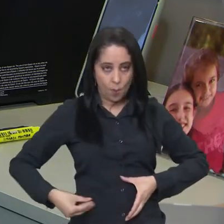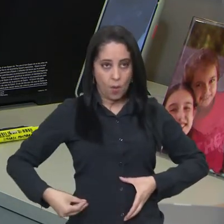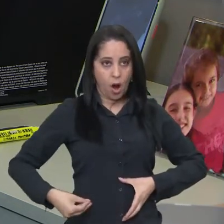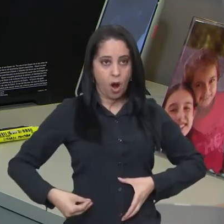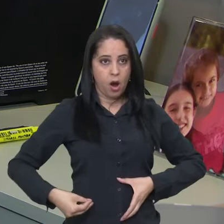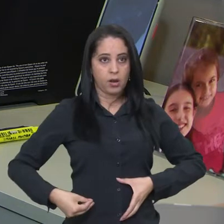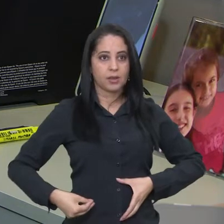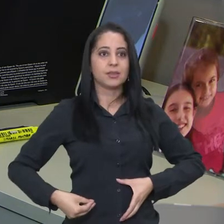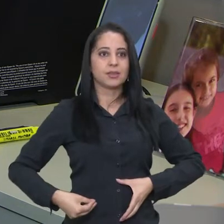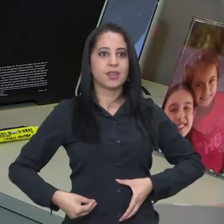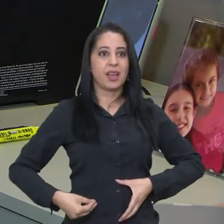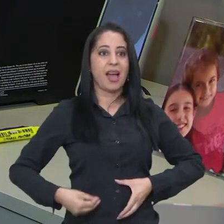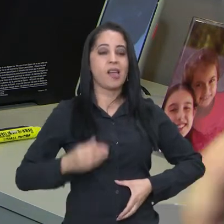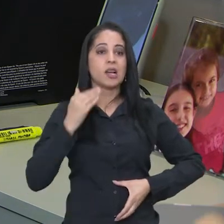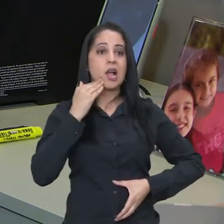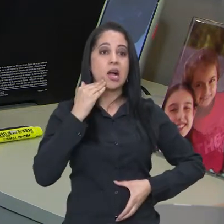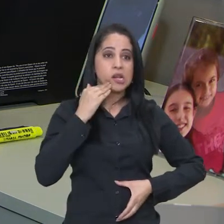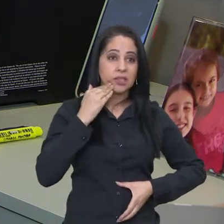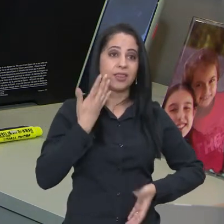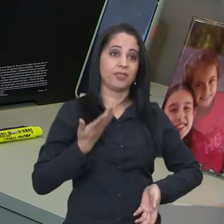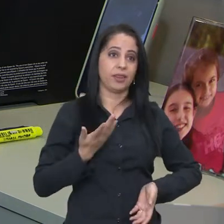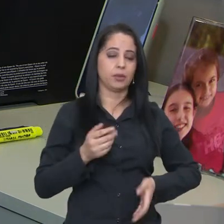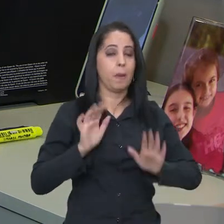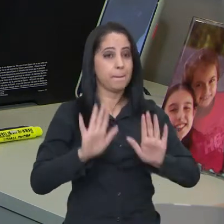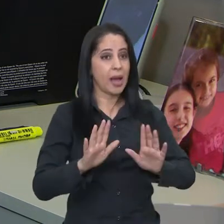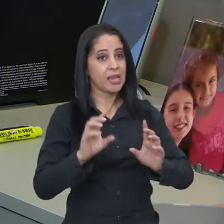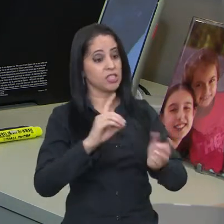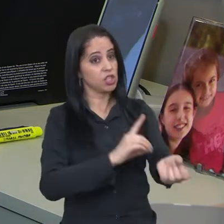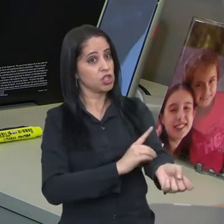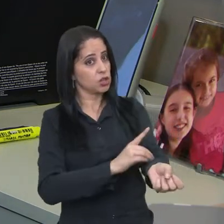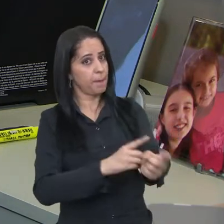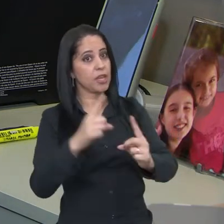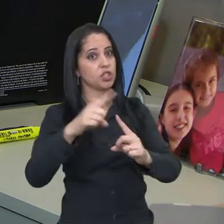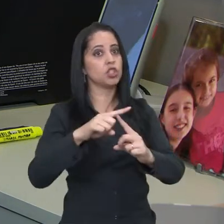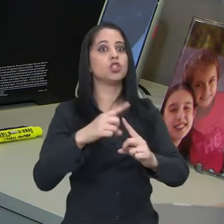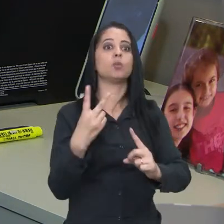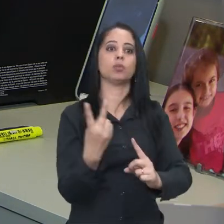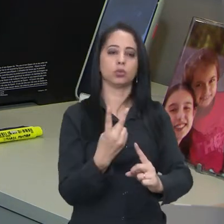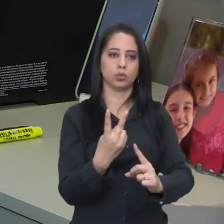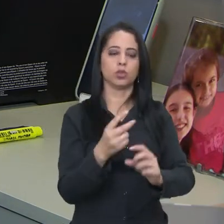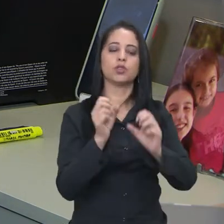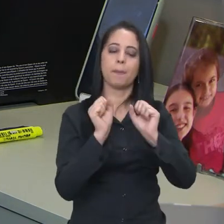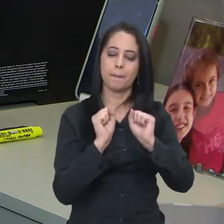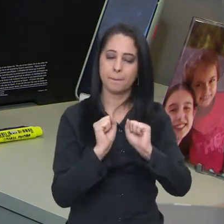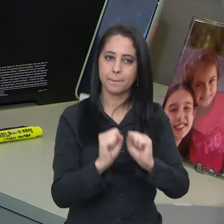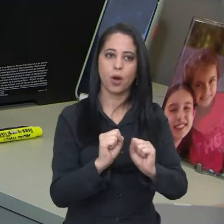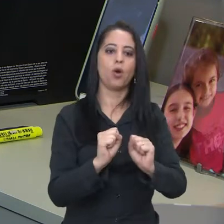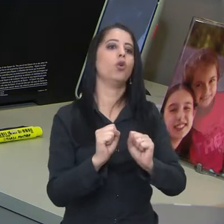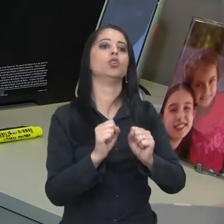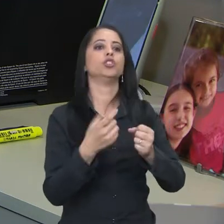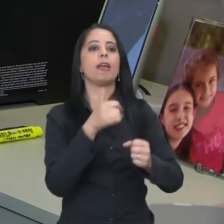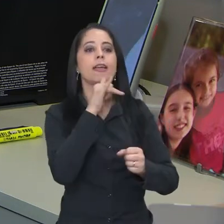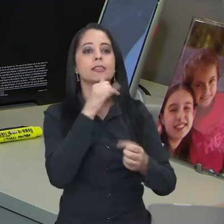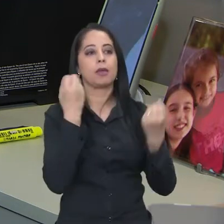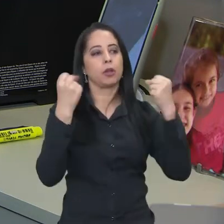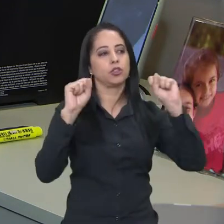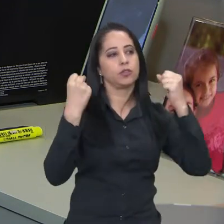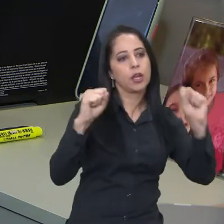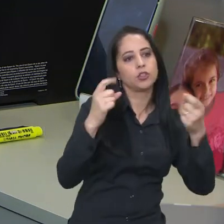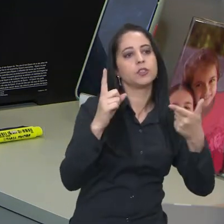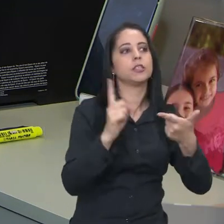da criança. Então, não tem prevenção no diabetes tipo 1. Já no tipo 2, que pode ocorrer, esse sim, com